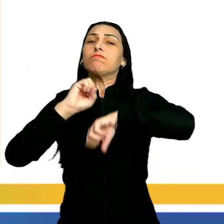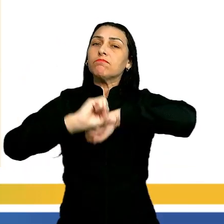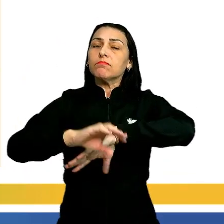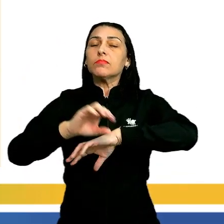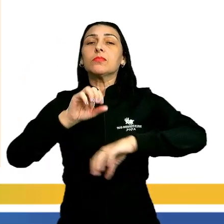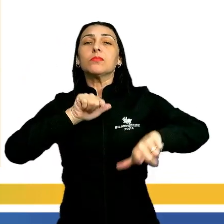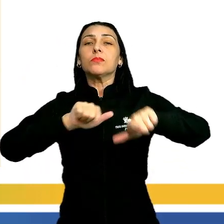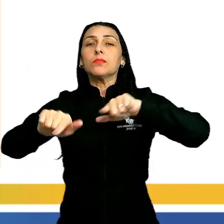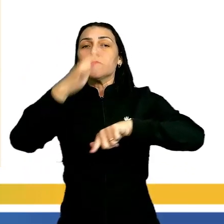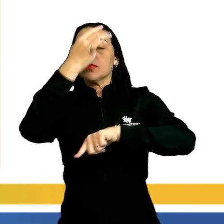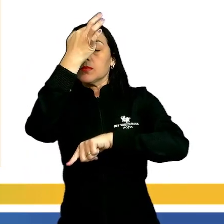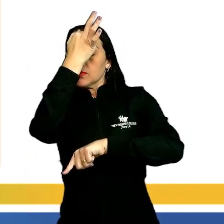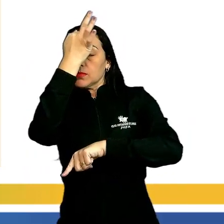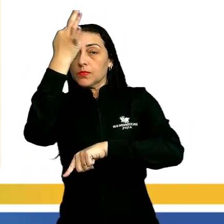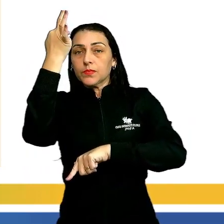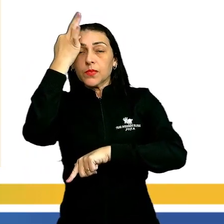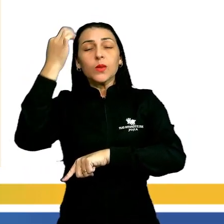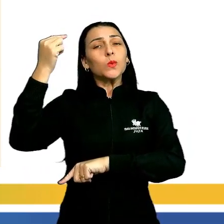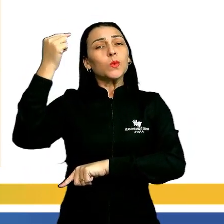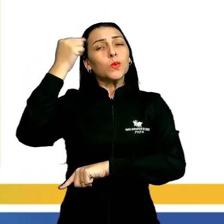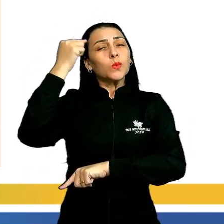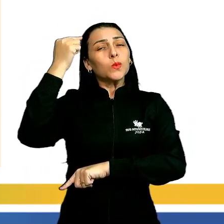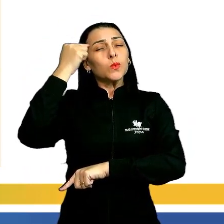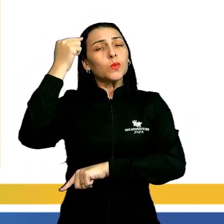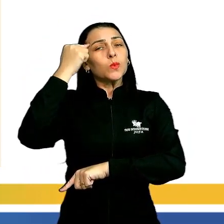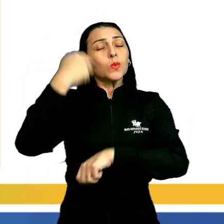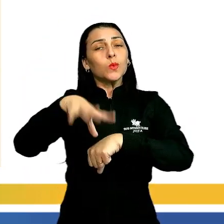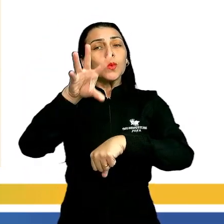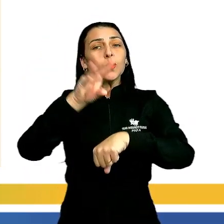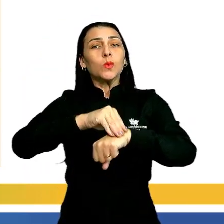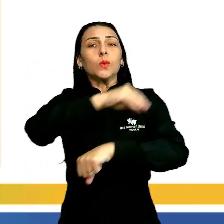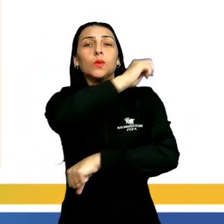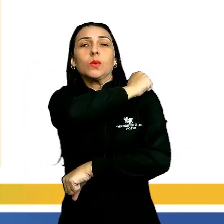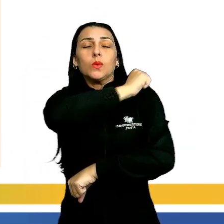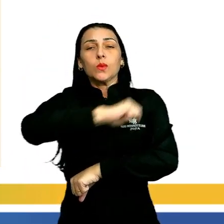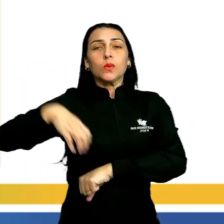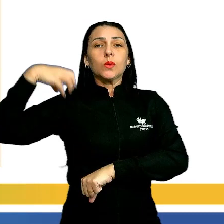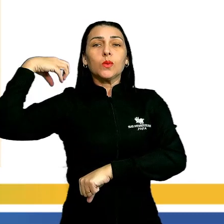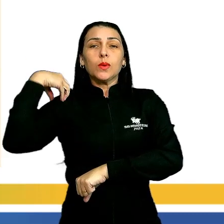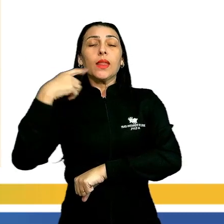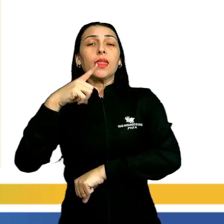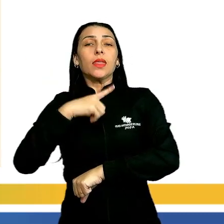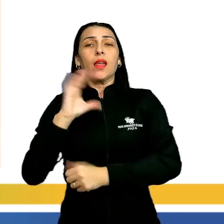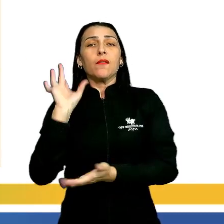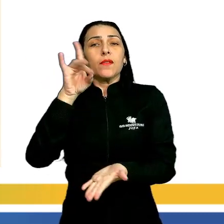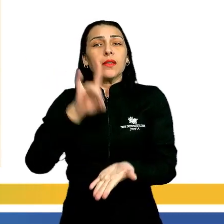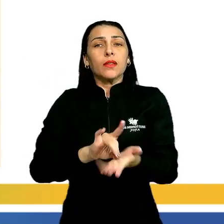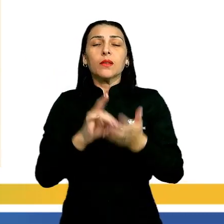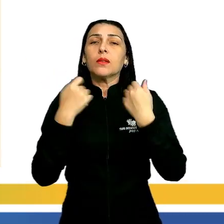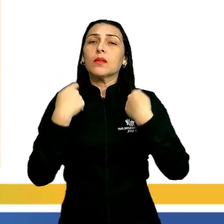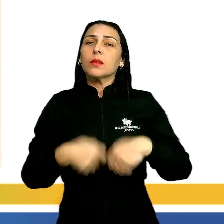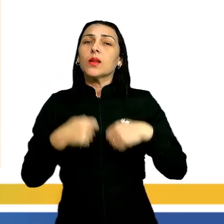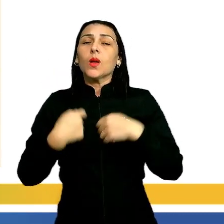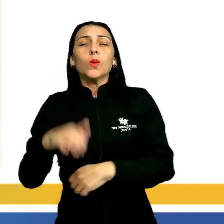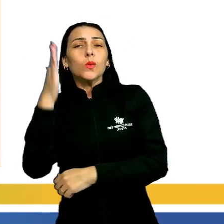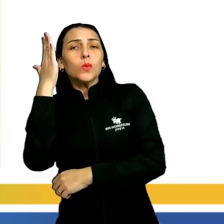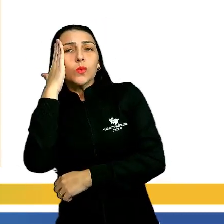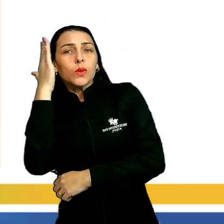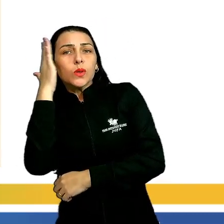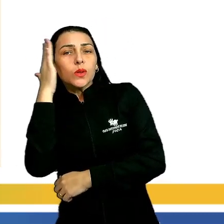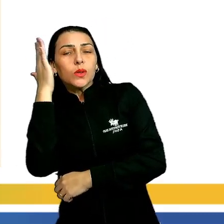a teoria do conhecimento de Aristóteles afirma que para acessar a verdade é necessário que o